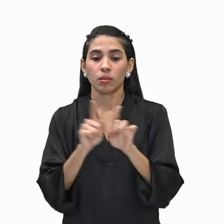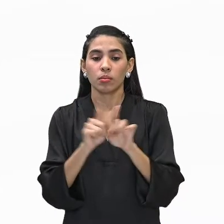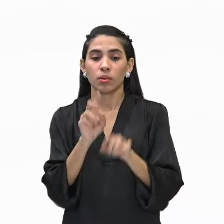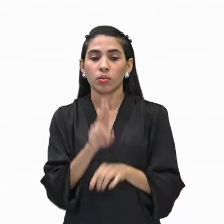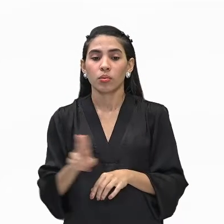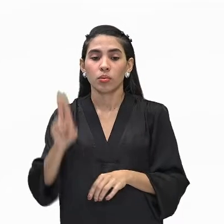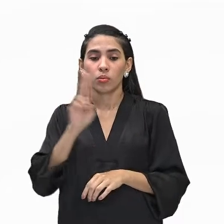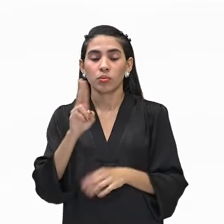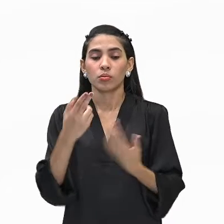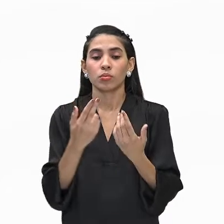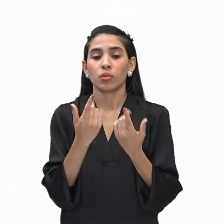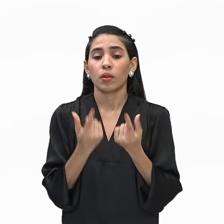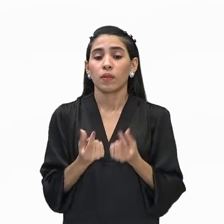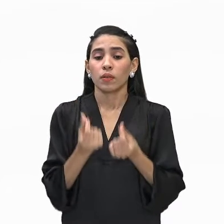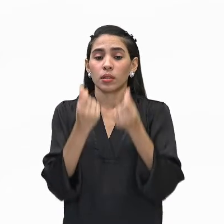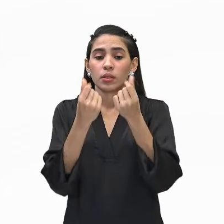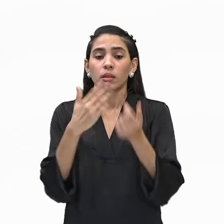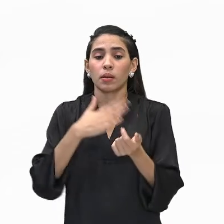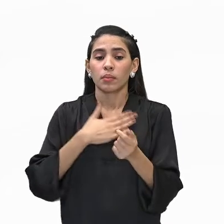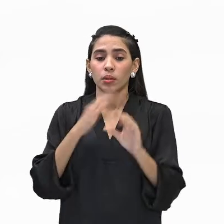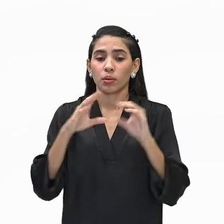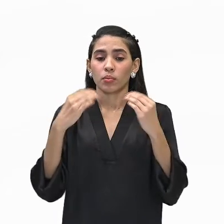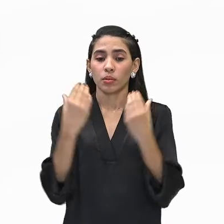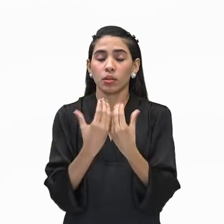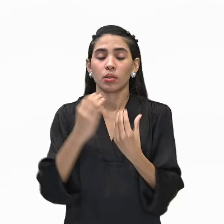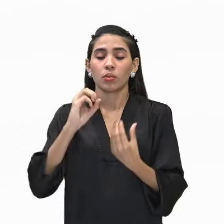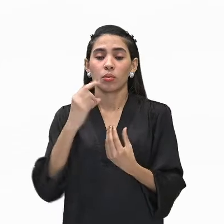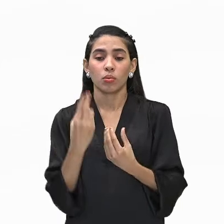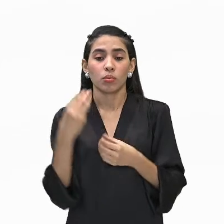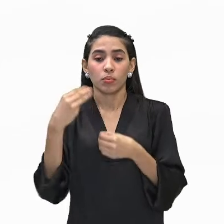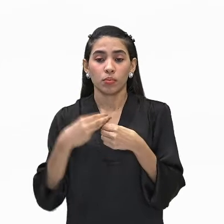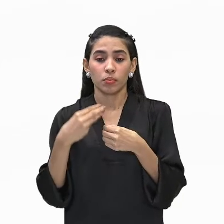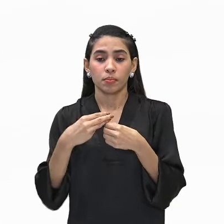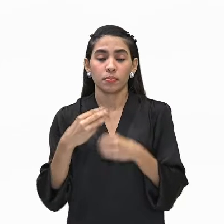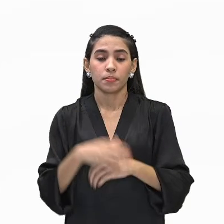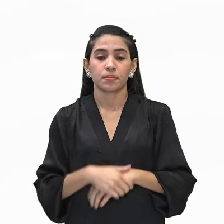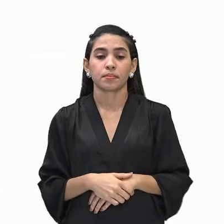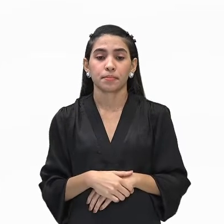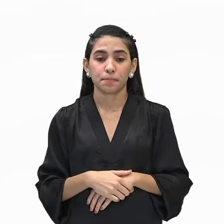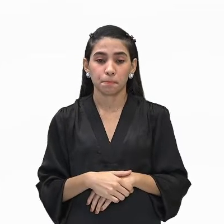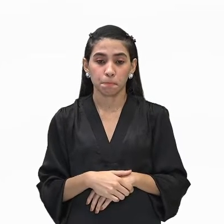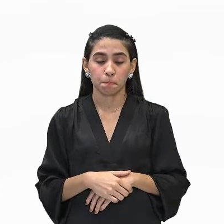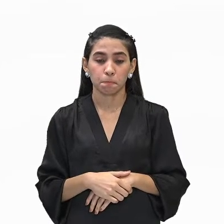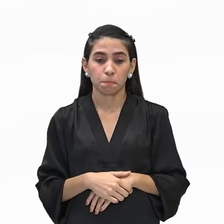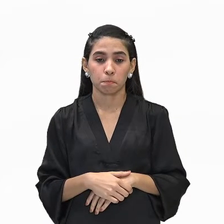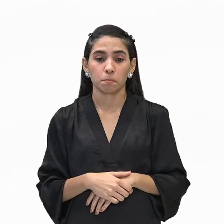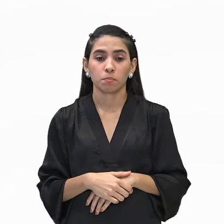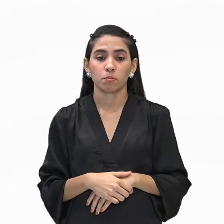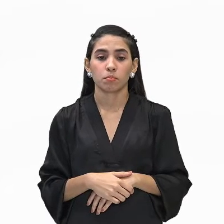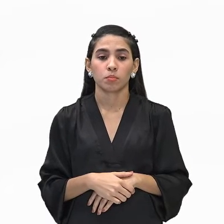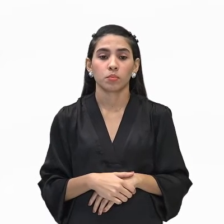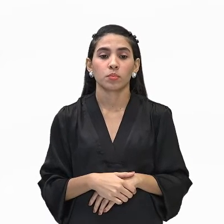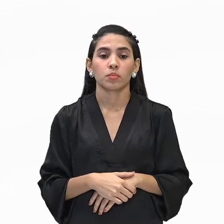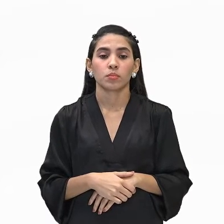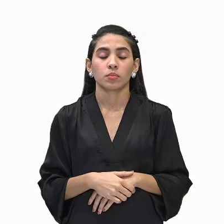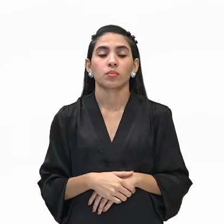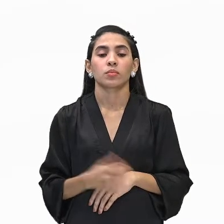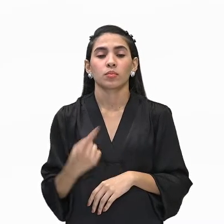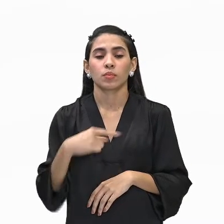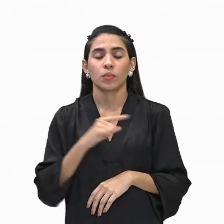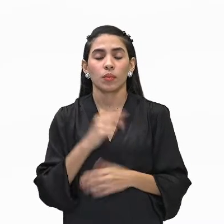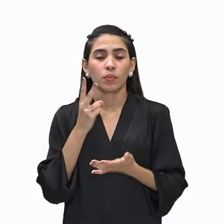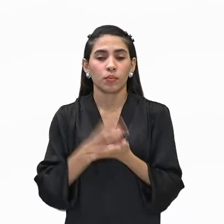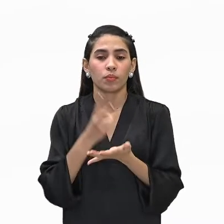recursos financeiros na minha comunidade ou no meu município? Continuando, para a gente